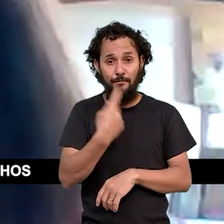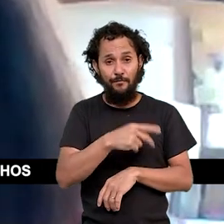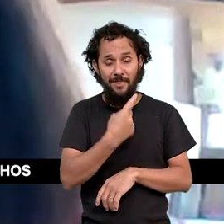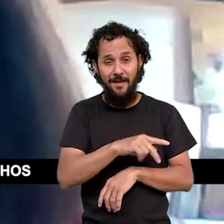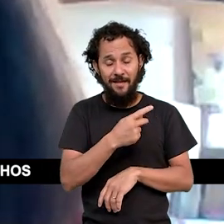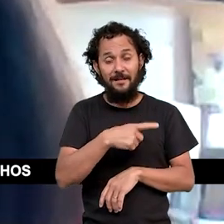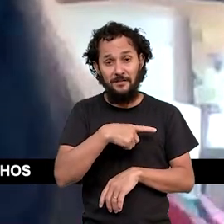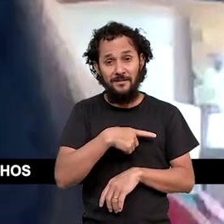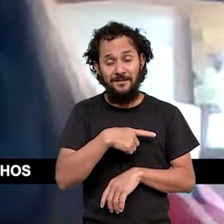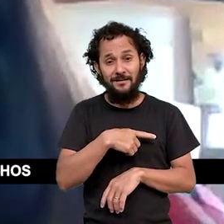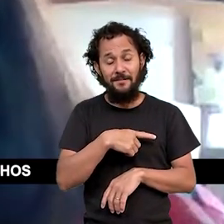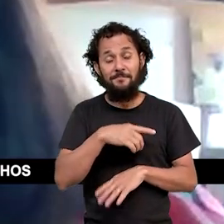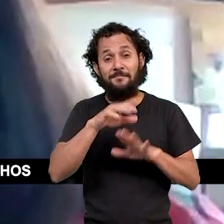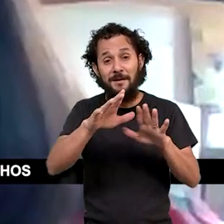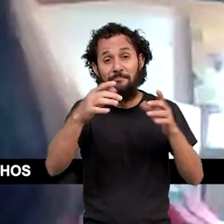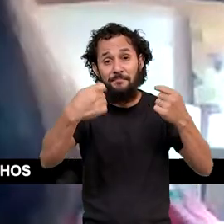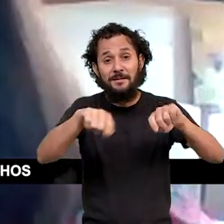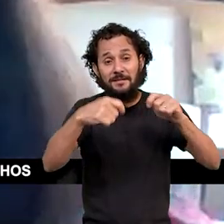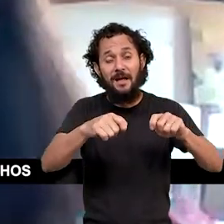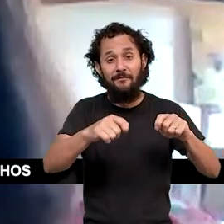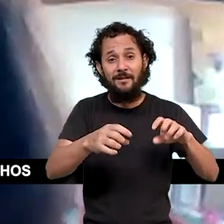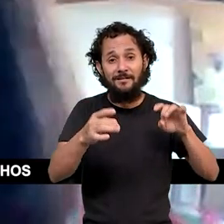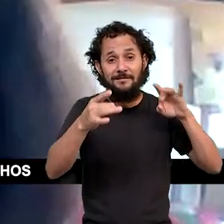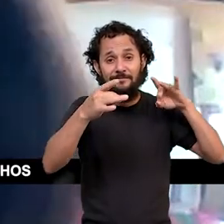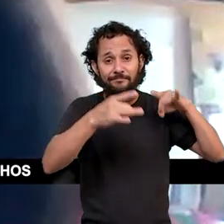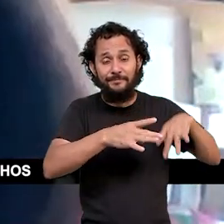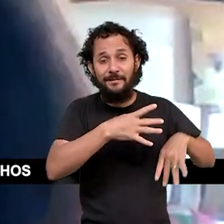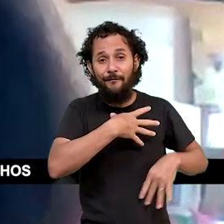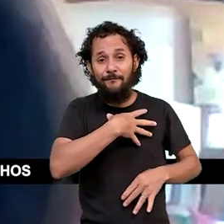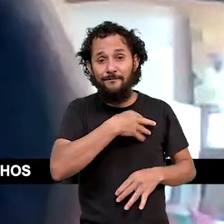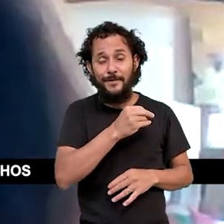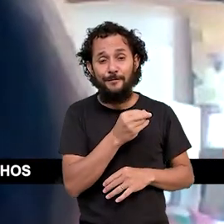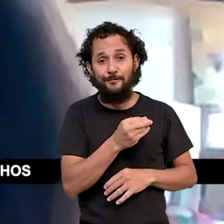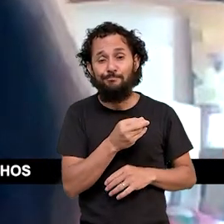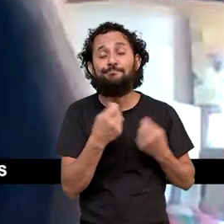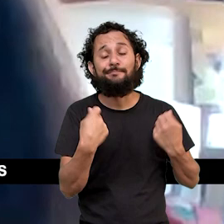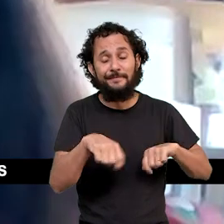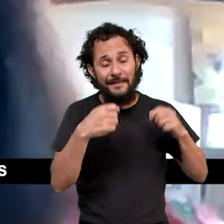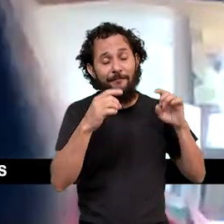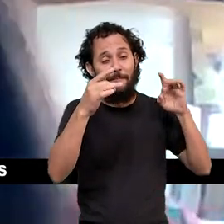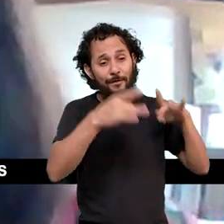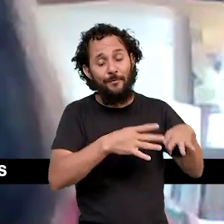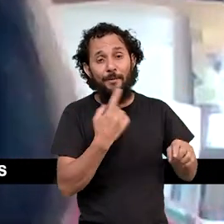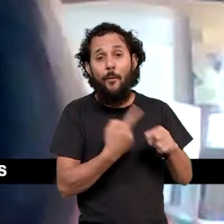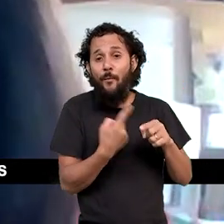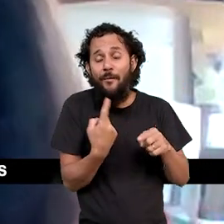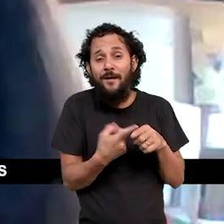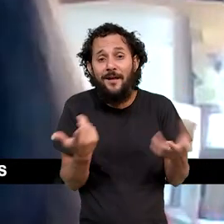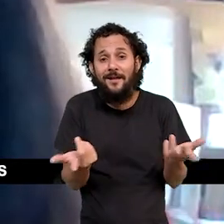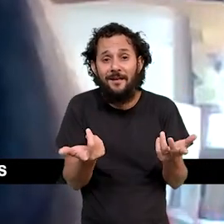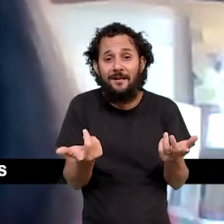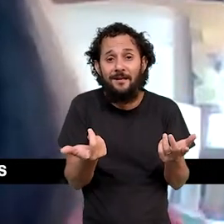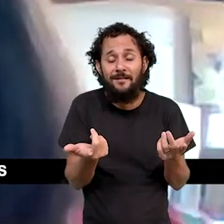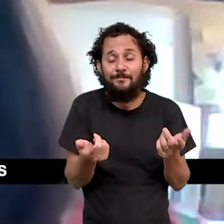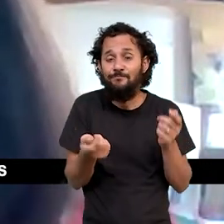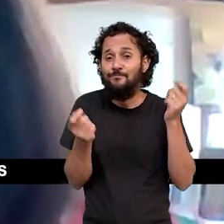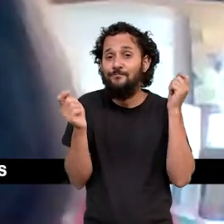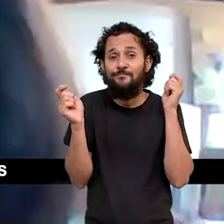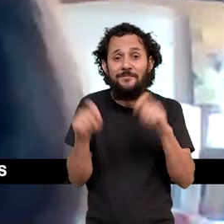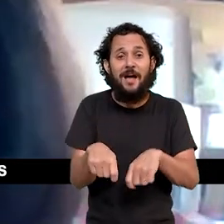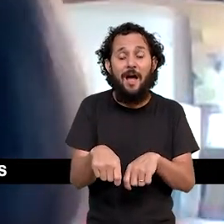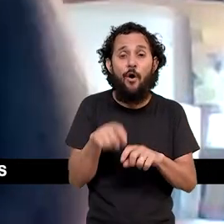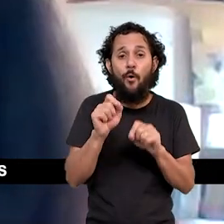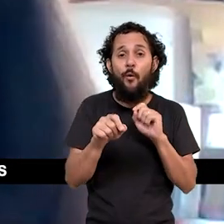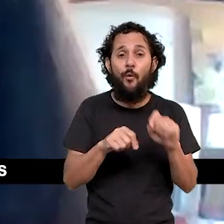filhos, e precisavam abandonar esses filhos, porque elas não tinham